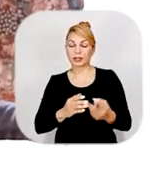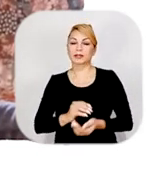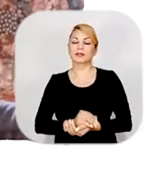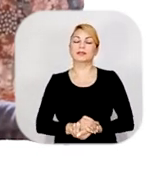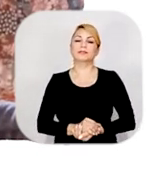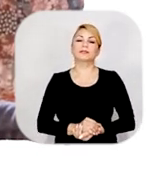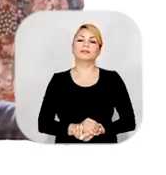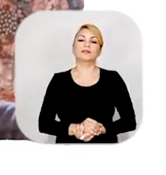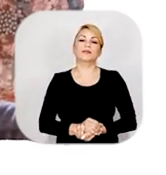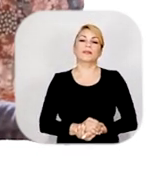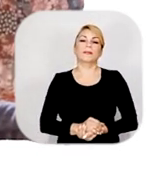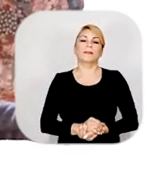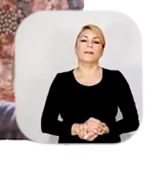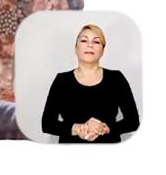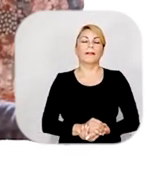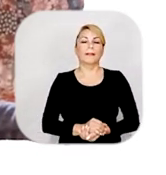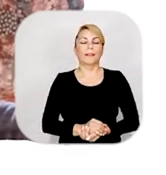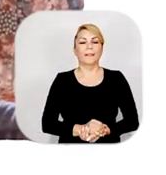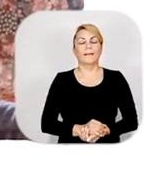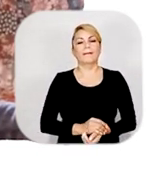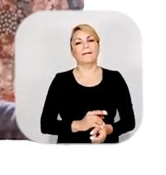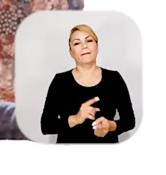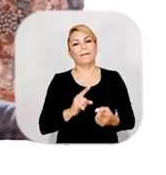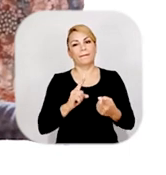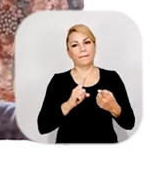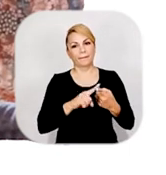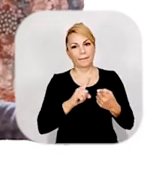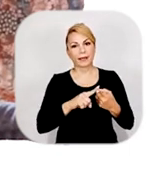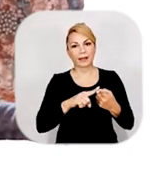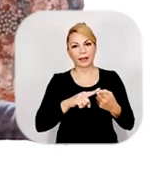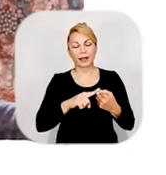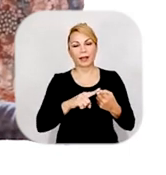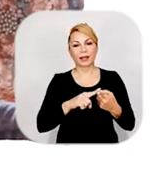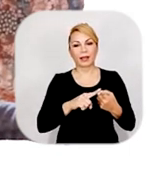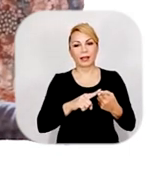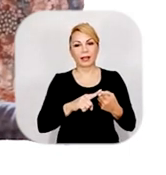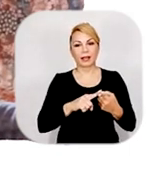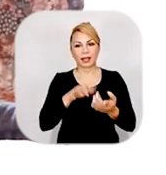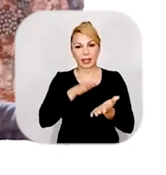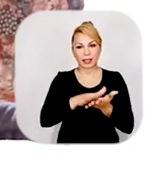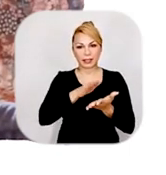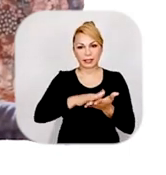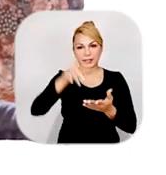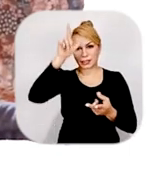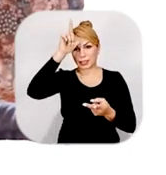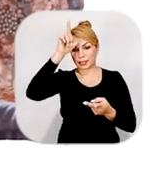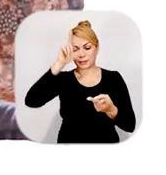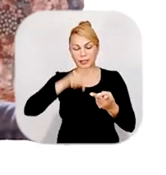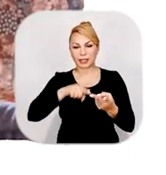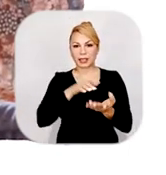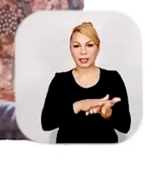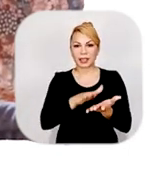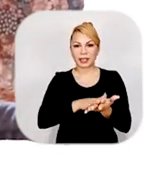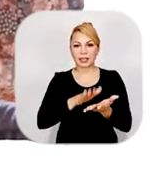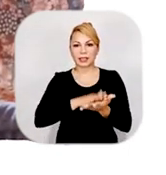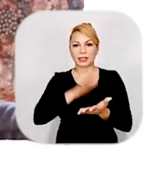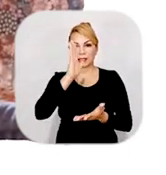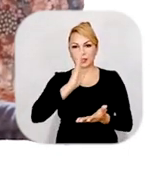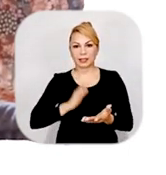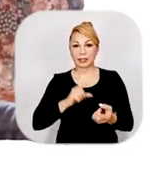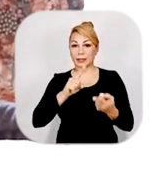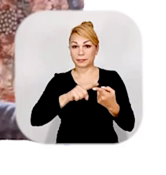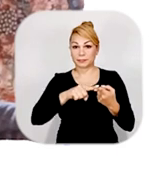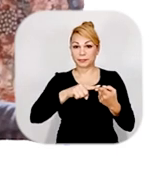aqui para vocês verem. Aqui a edição alemã e aqui a edição brasileira, né? Na edição